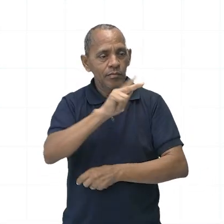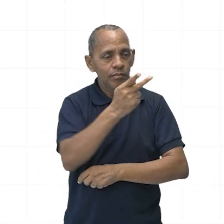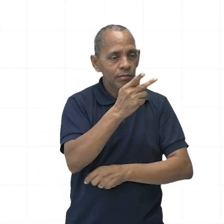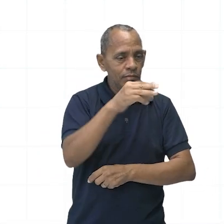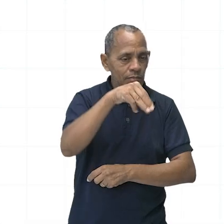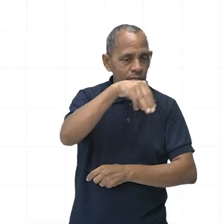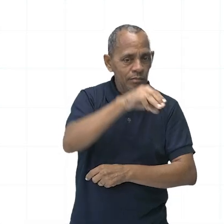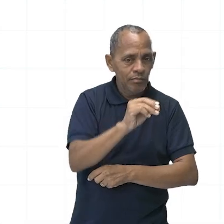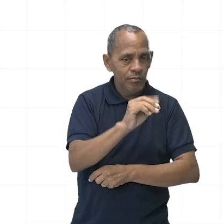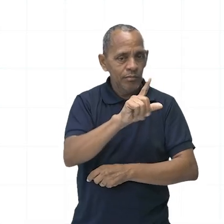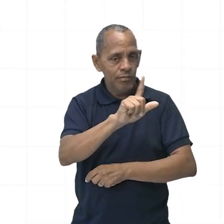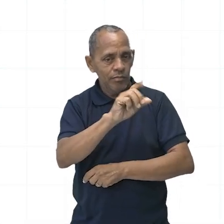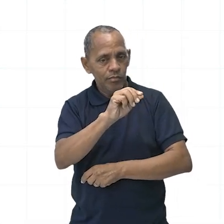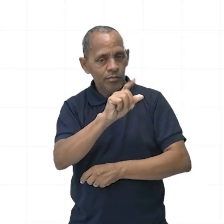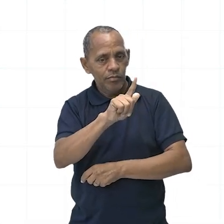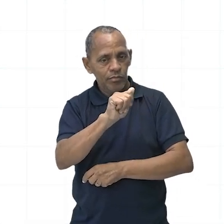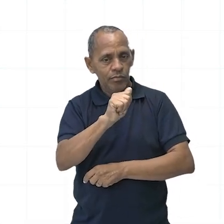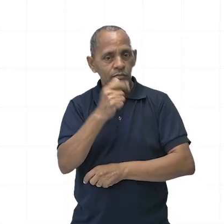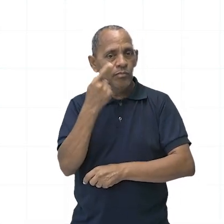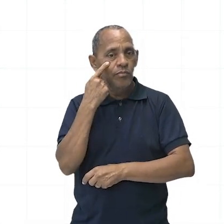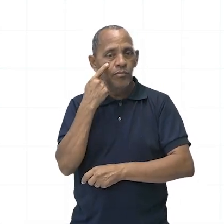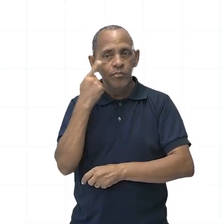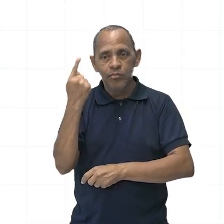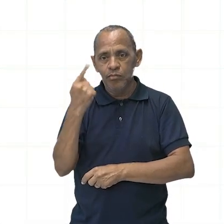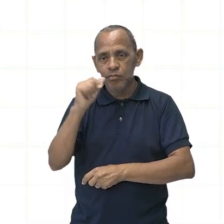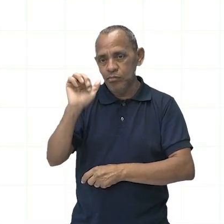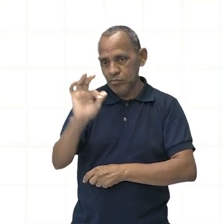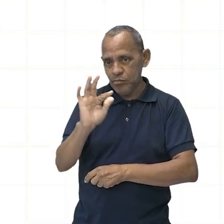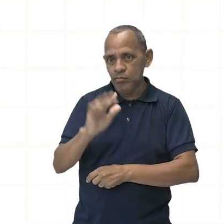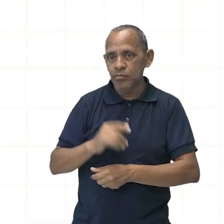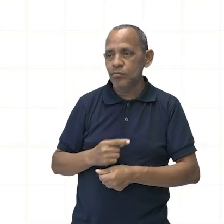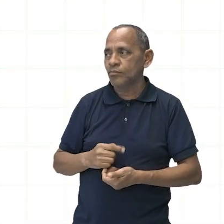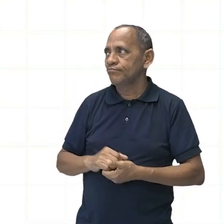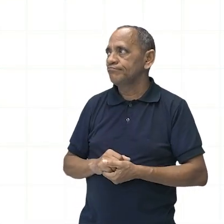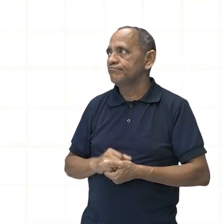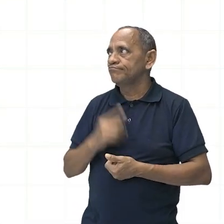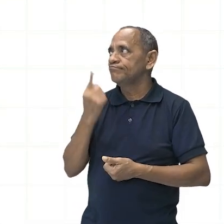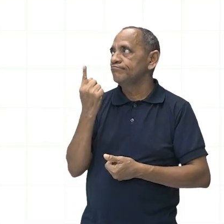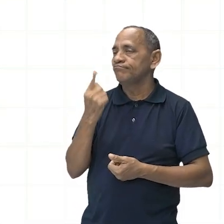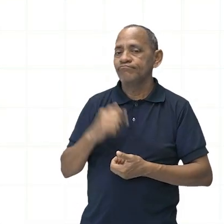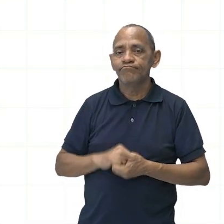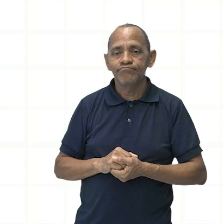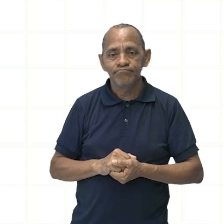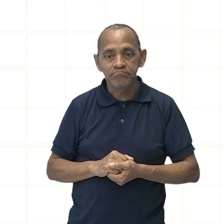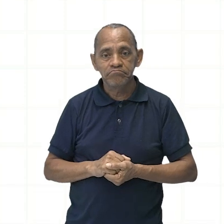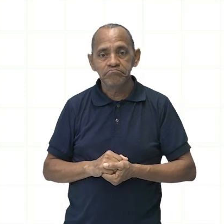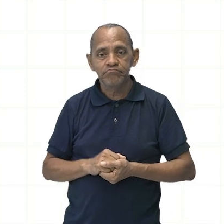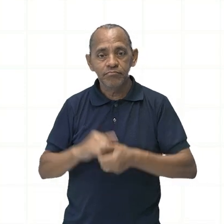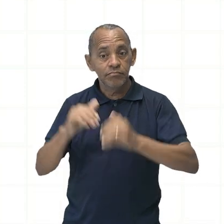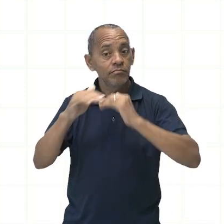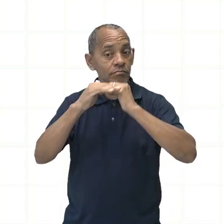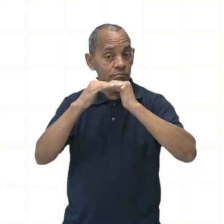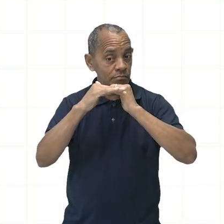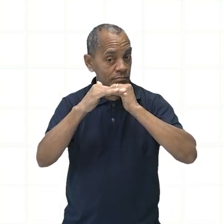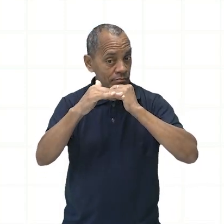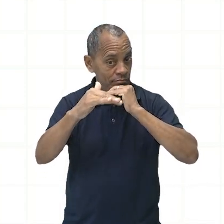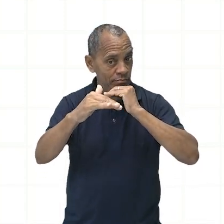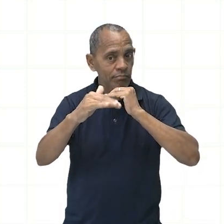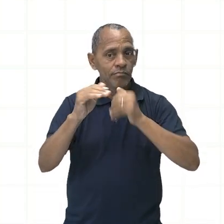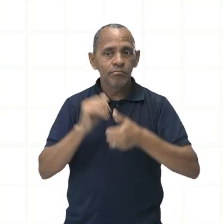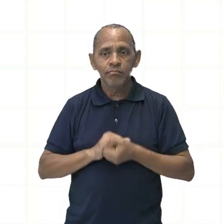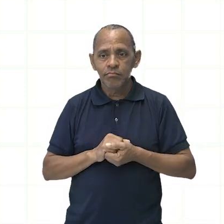os cromossomos homólogos. Então, nós podemos observar na nossa imagem que eles estão